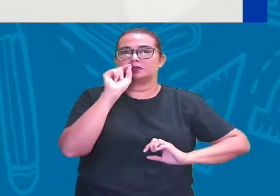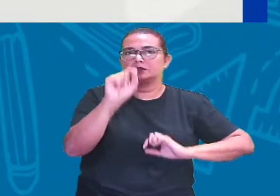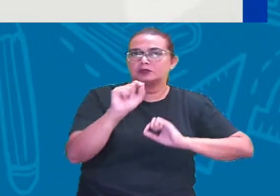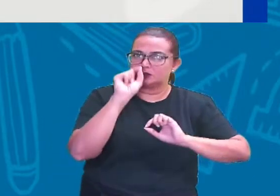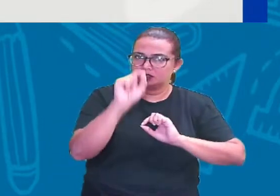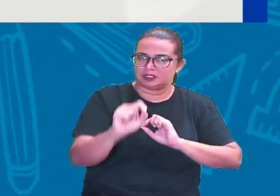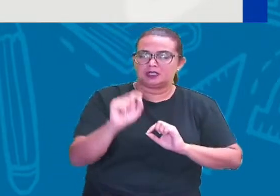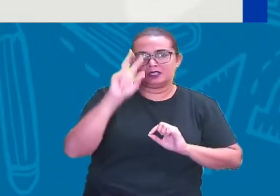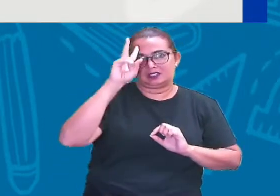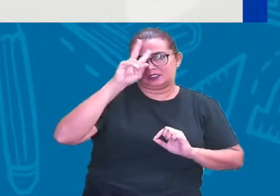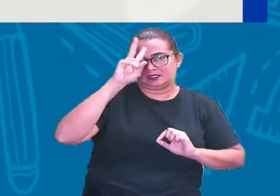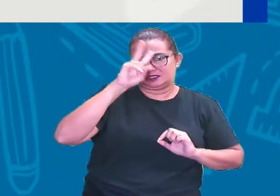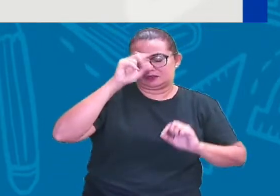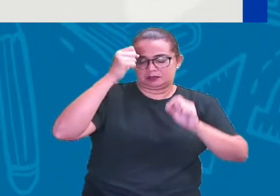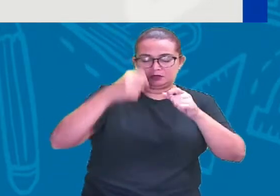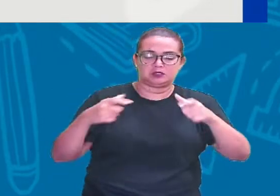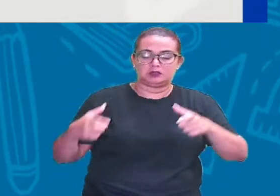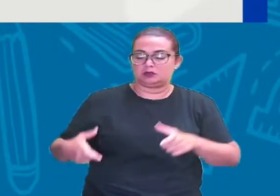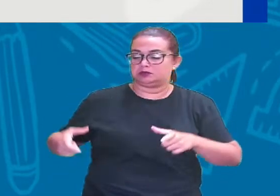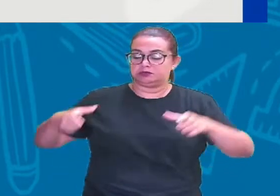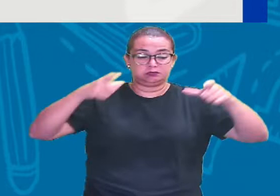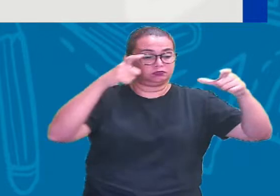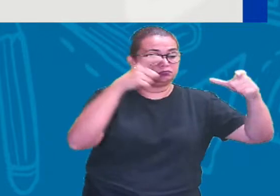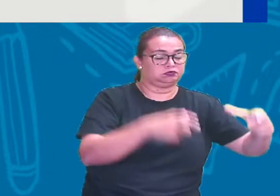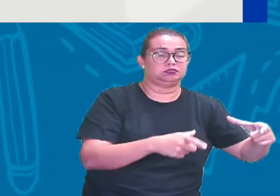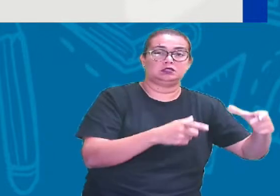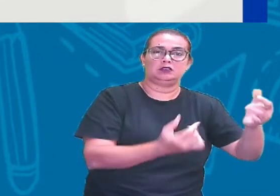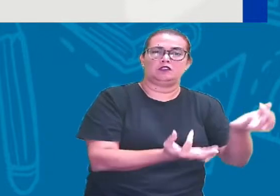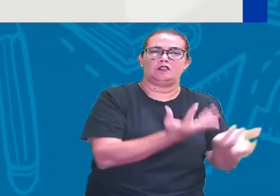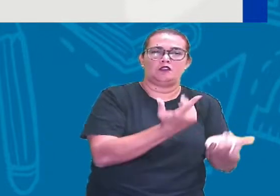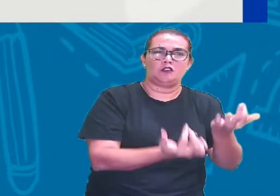no fogo, tá? O que vai acontecer aqui?